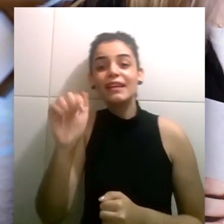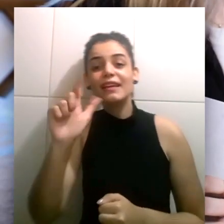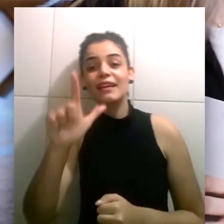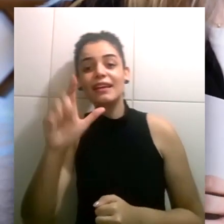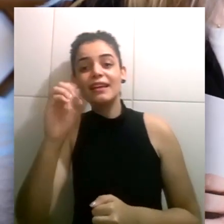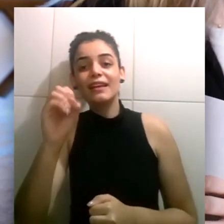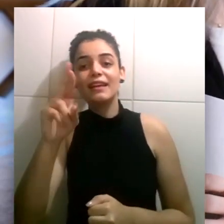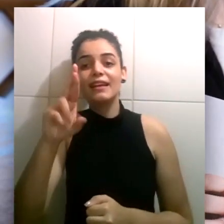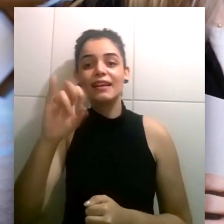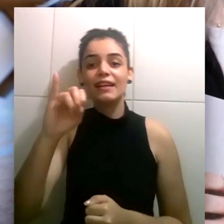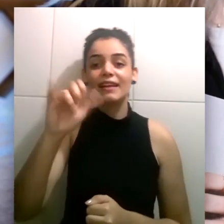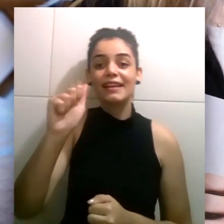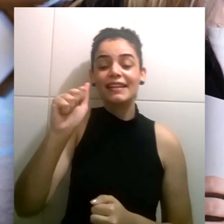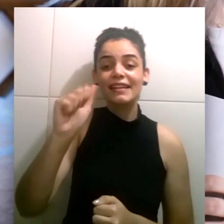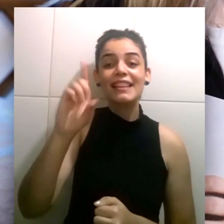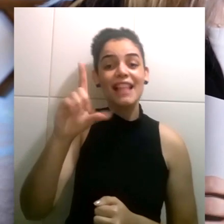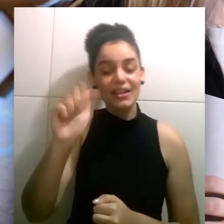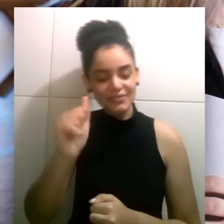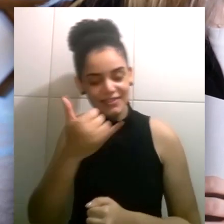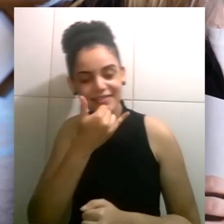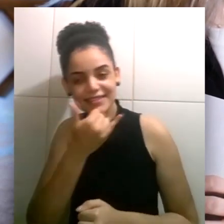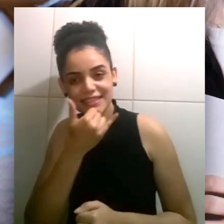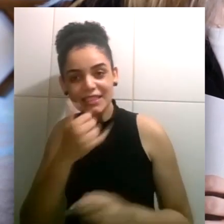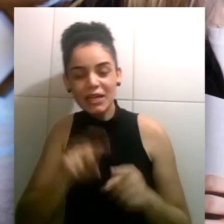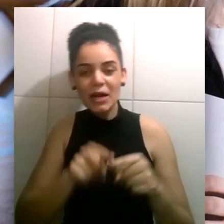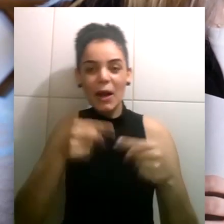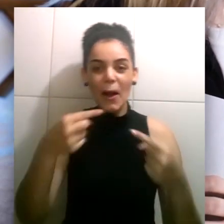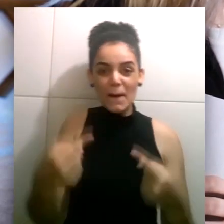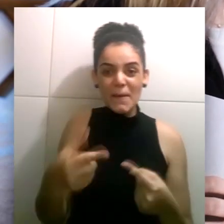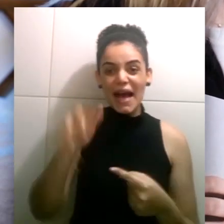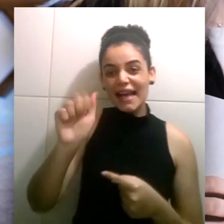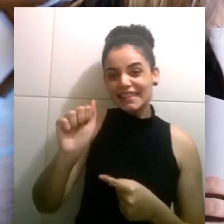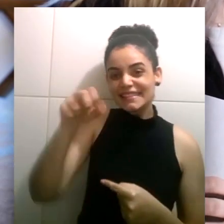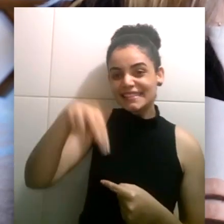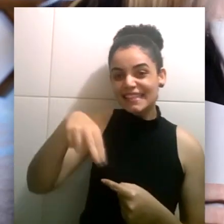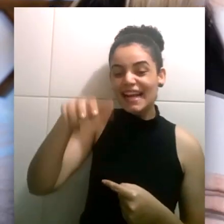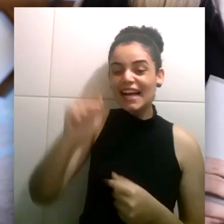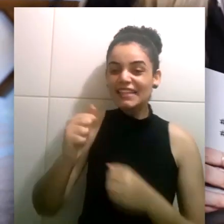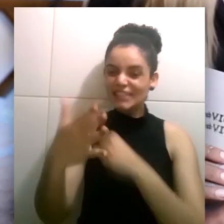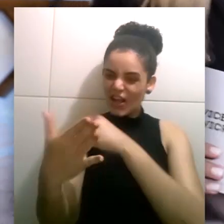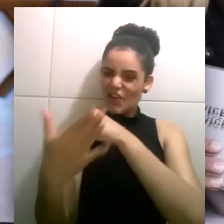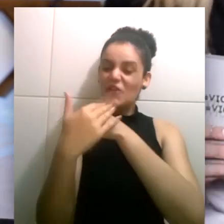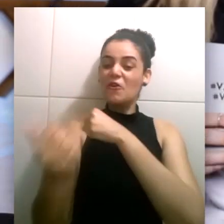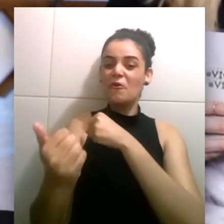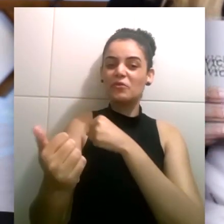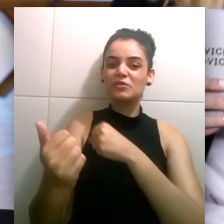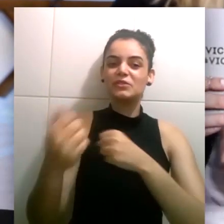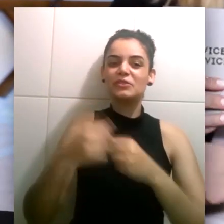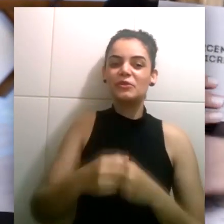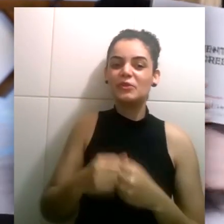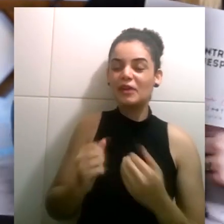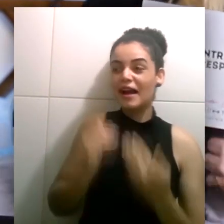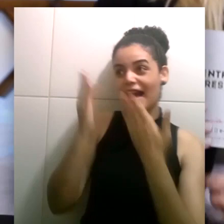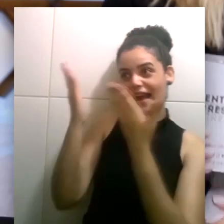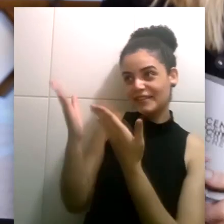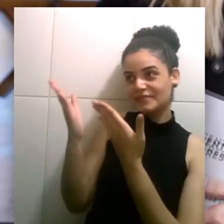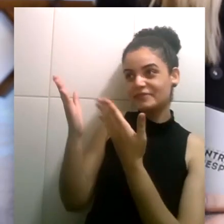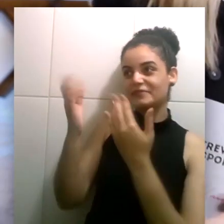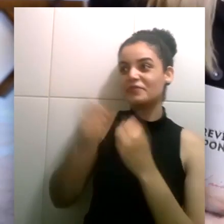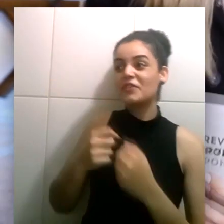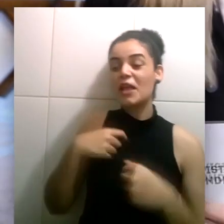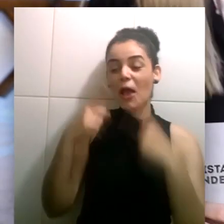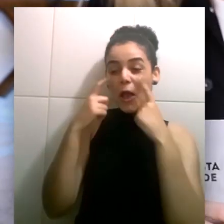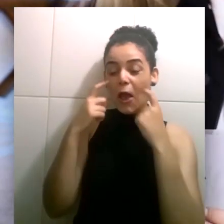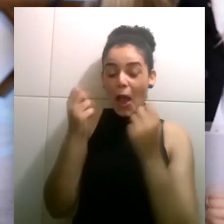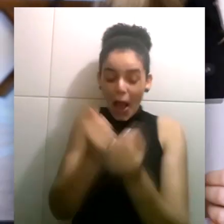Flórida durante um mesmo momento, por um tempo como esse. Mas, quando ela me convidou para fazer parte do Imersão, vi toda essa história